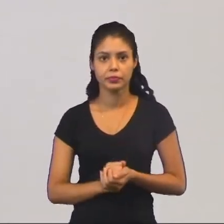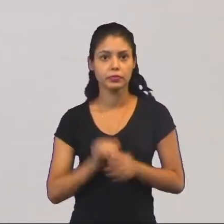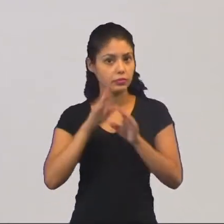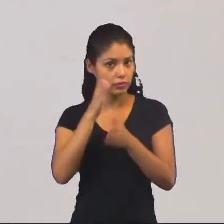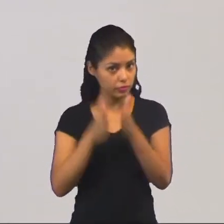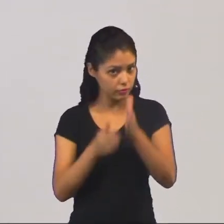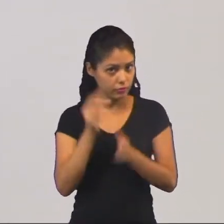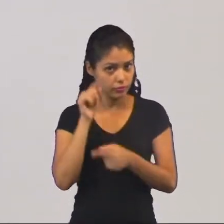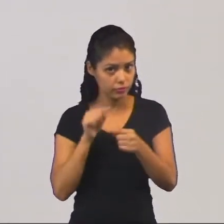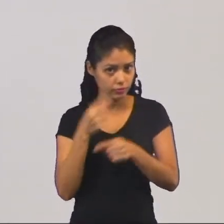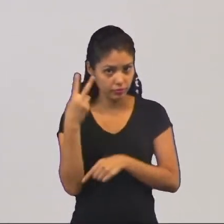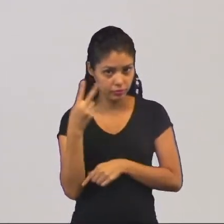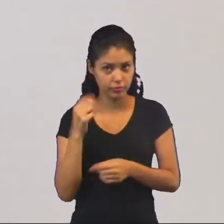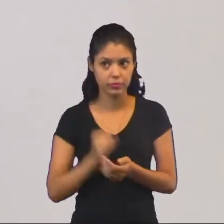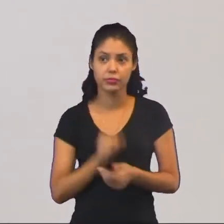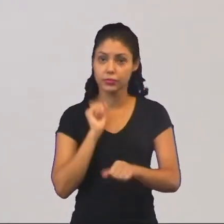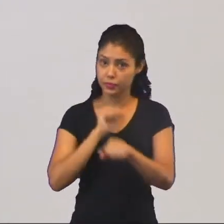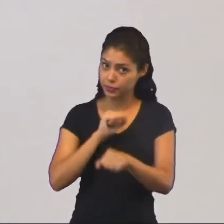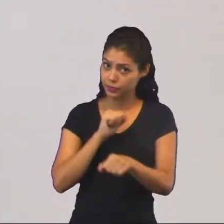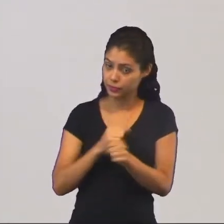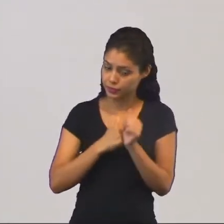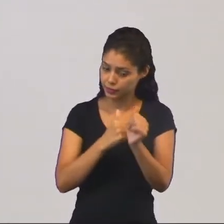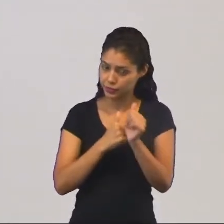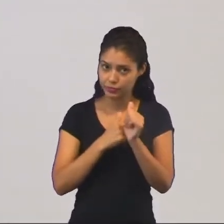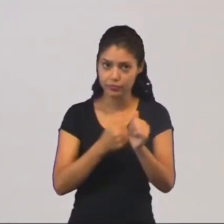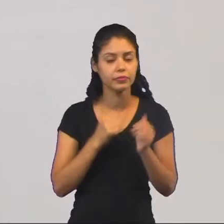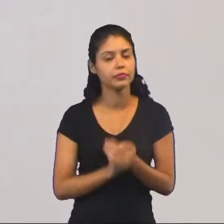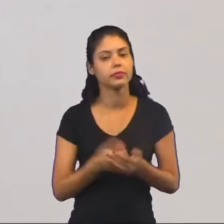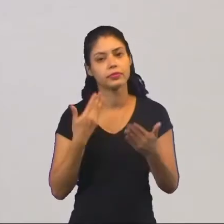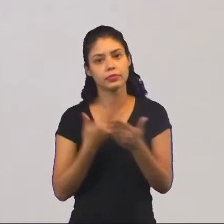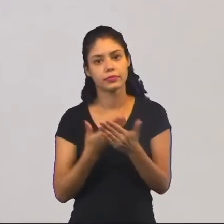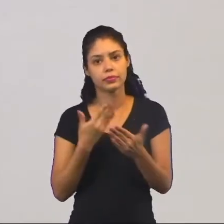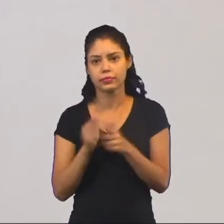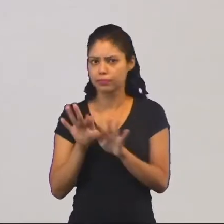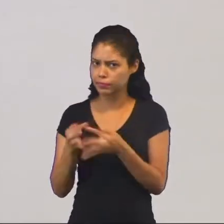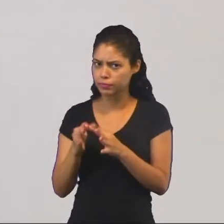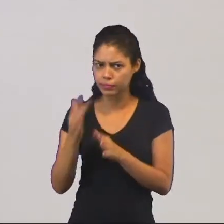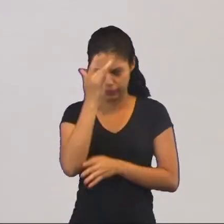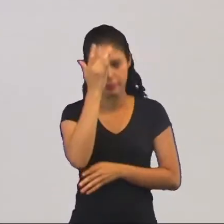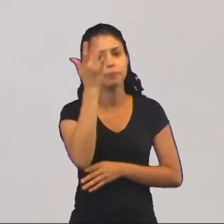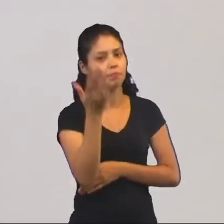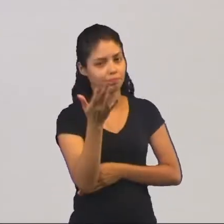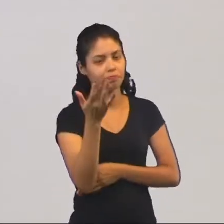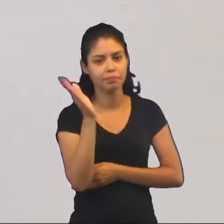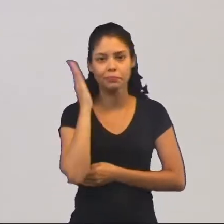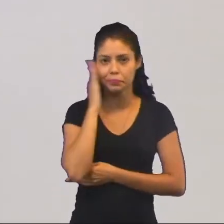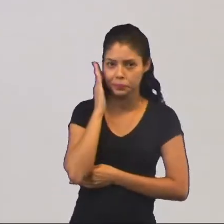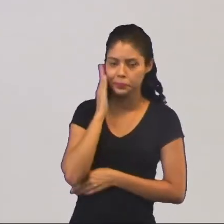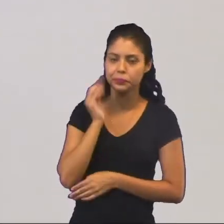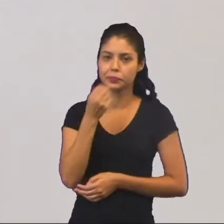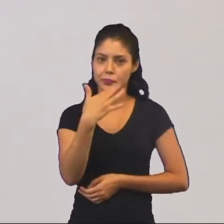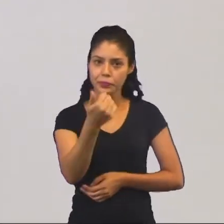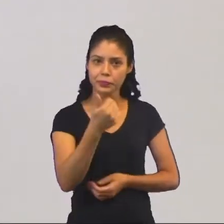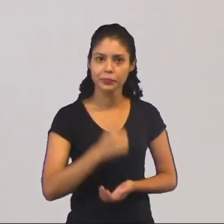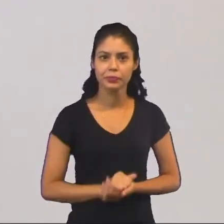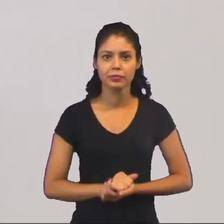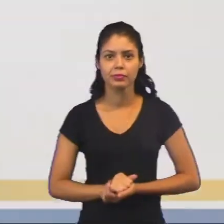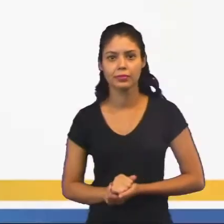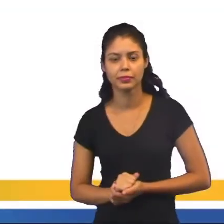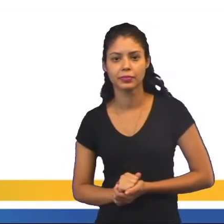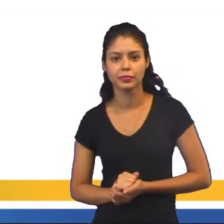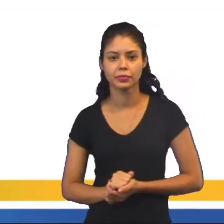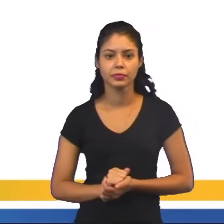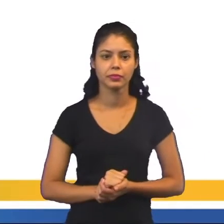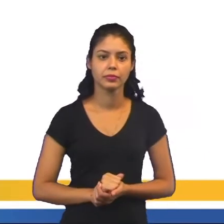foi dividido em duas partes. Eu espero que vocês acompanhem, porque a aula é simples e fácil de ser entendida. Tudo bem? Então,